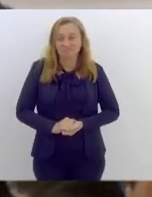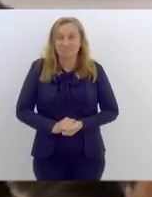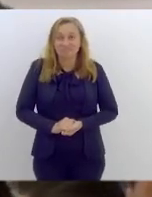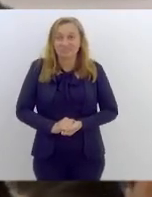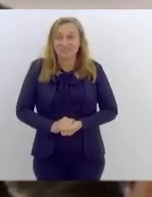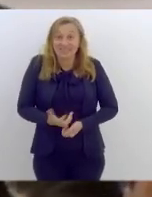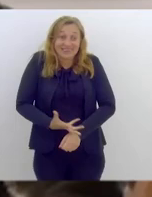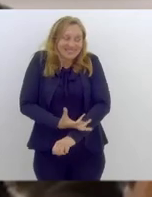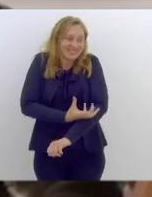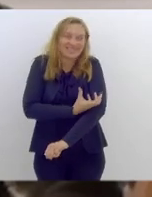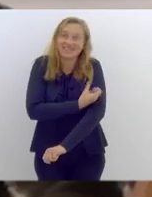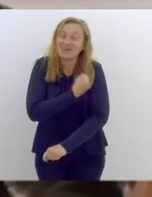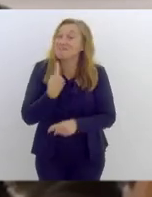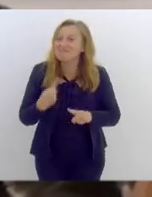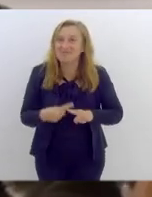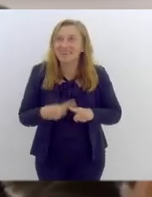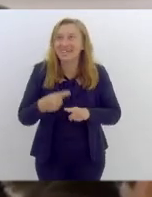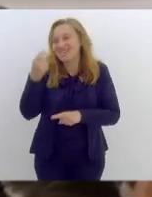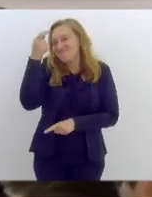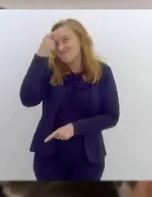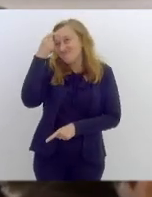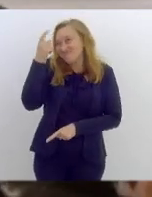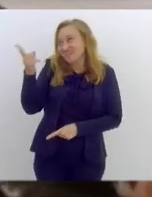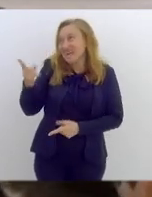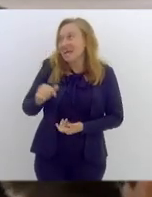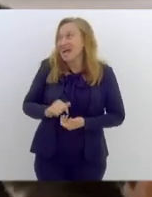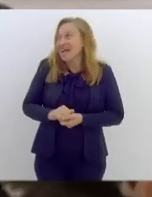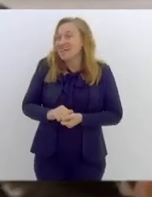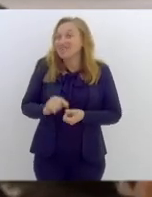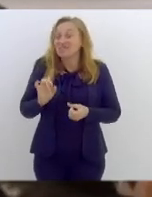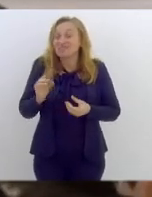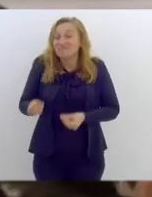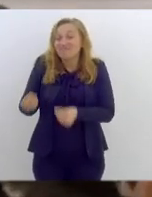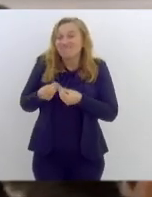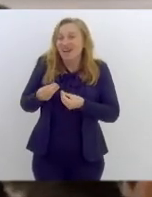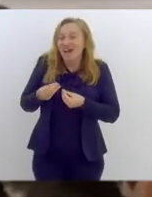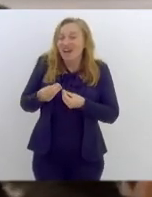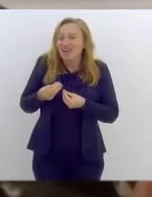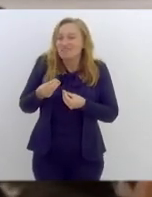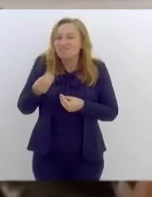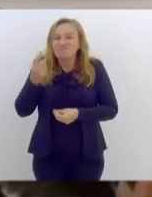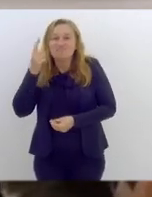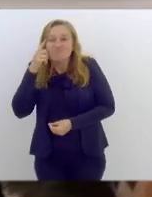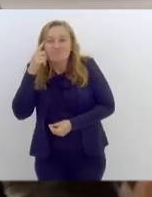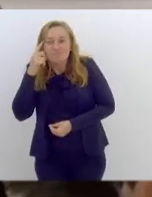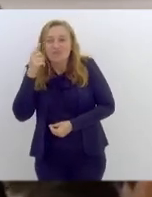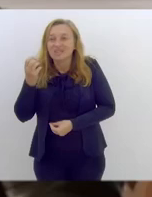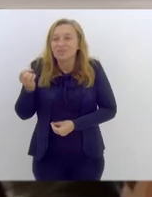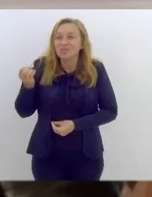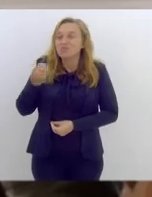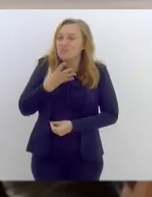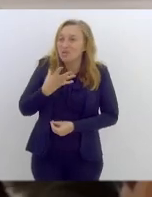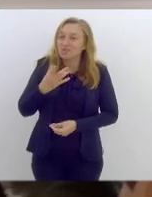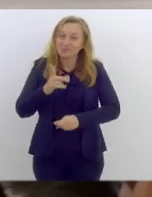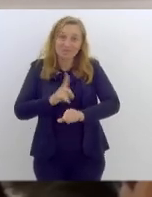Eu me emociono muito porque a memória dela só me traz boas recordações, assim como esse momento.